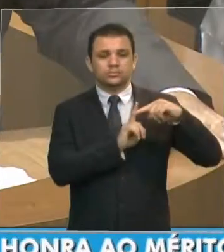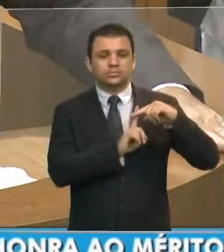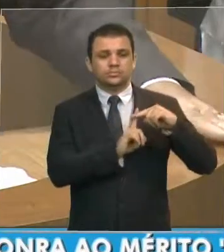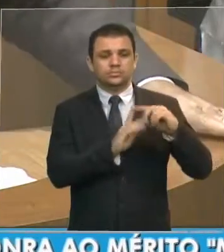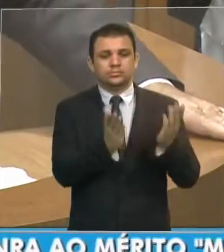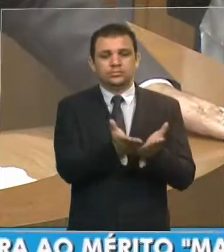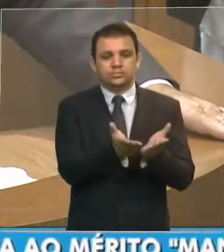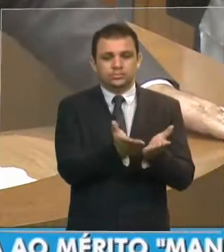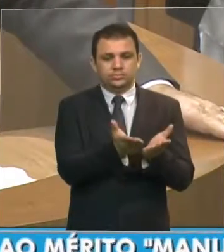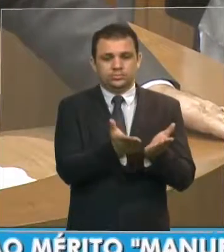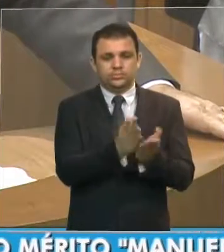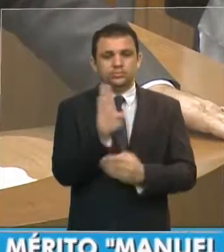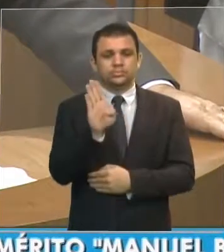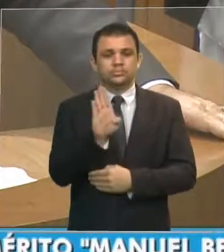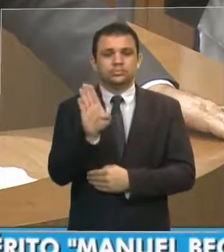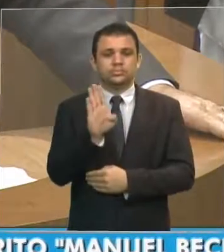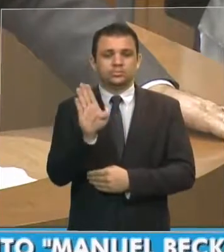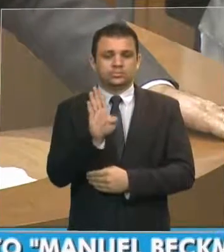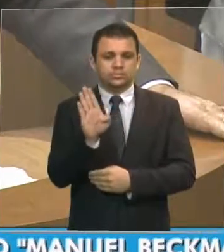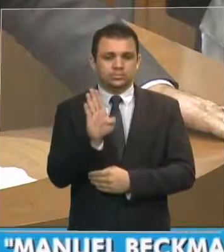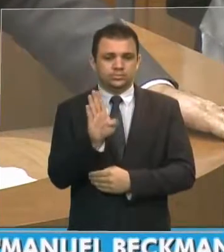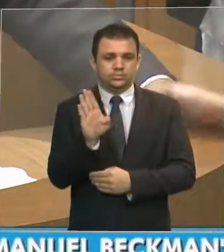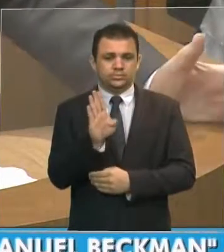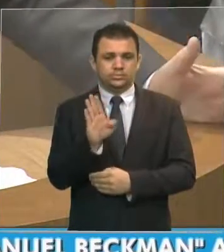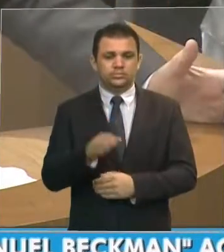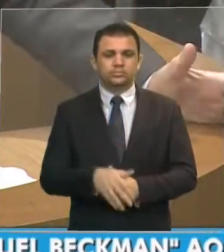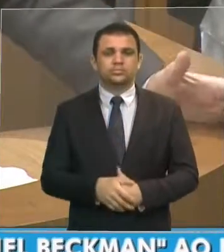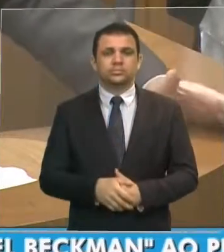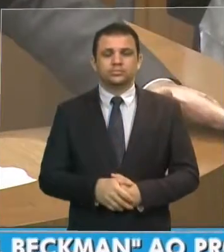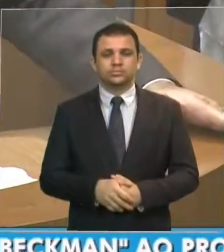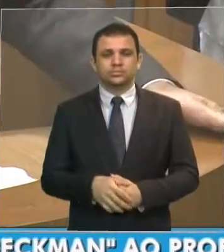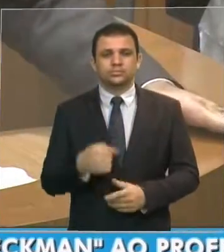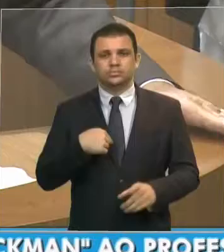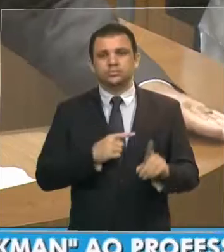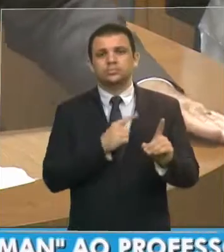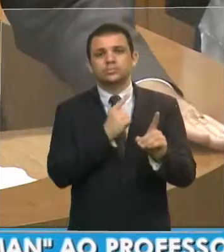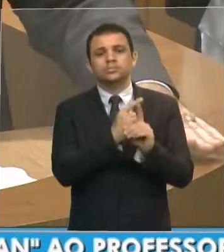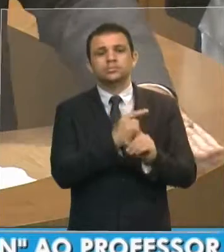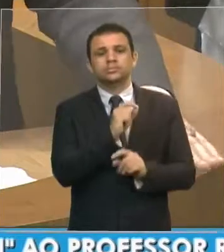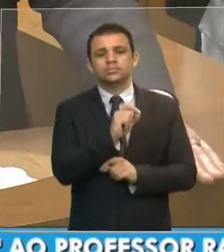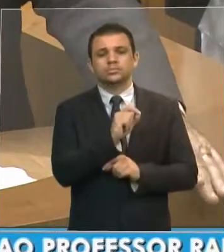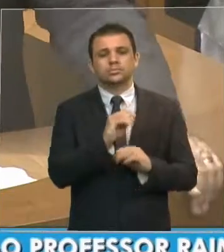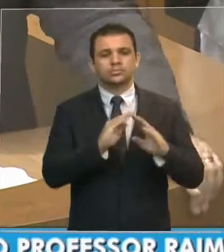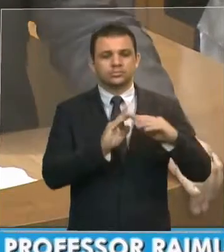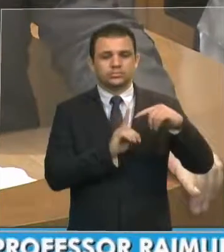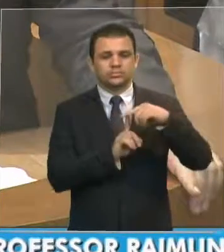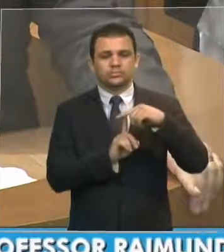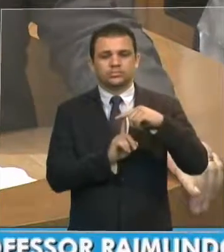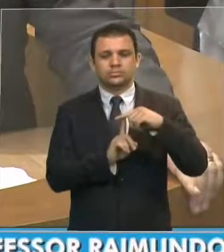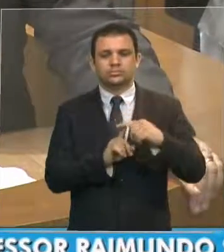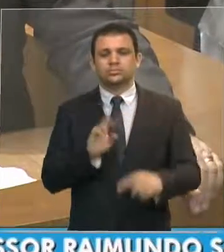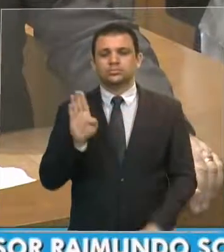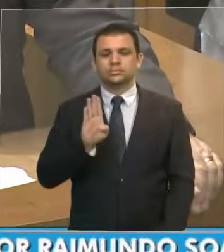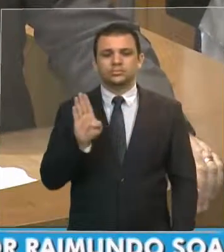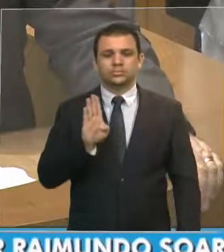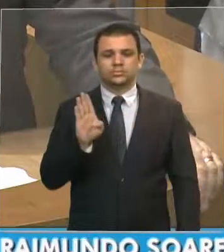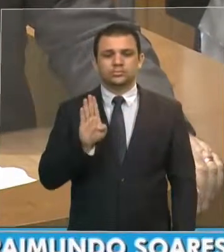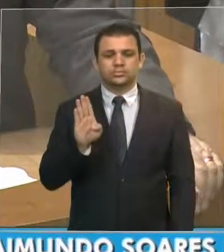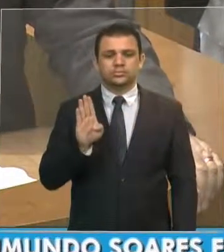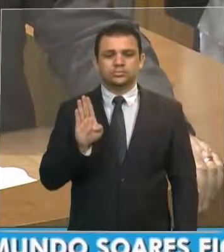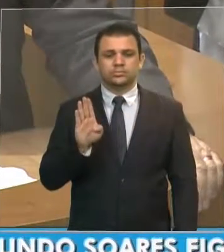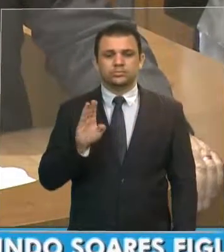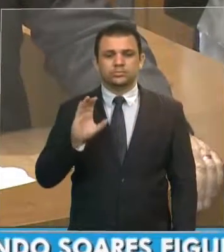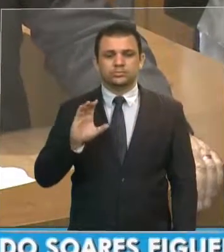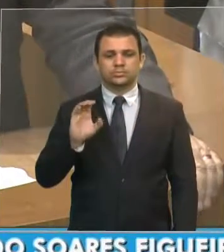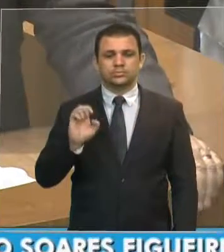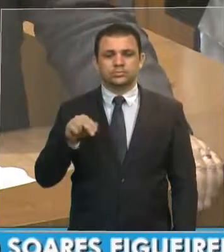evangélica batista e encontrei então a Igreja Batista